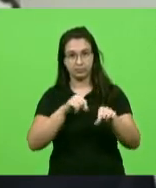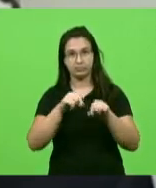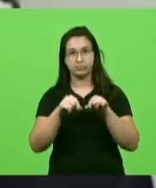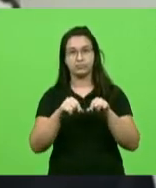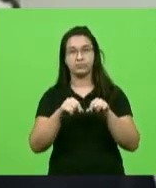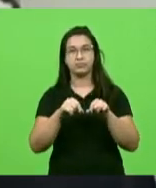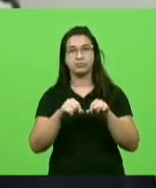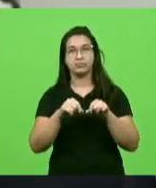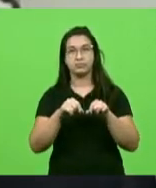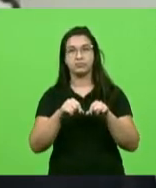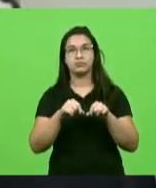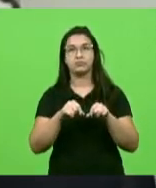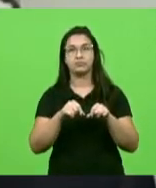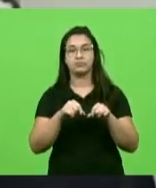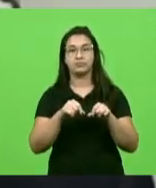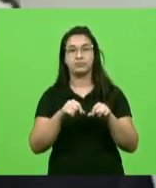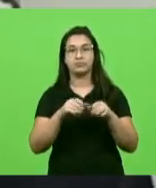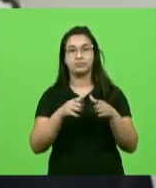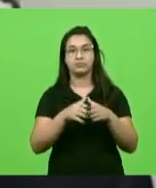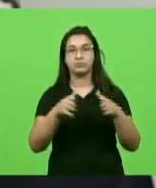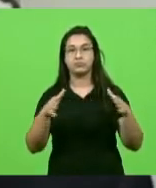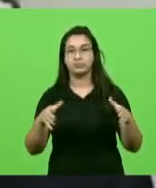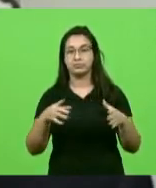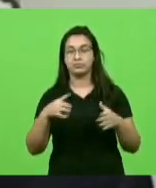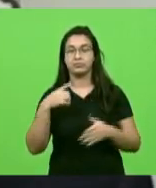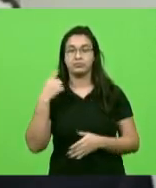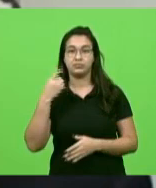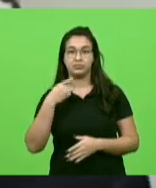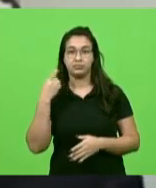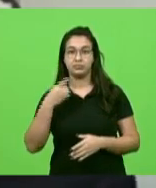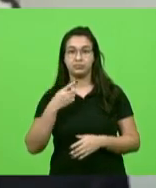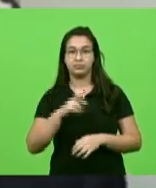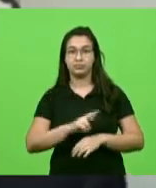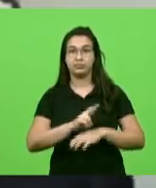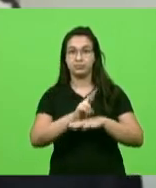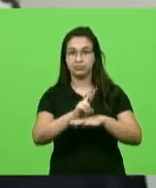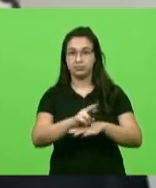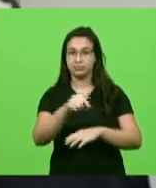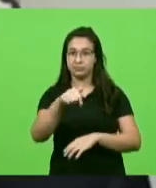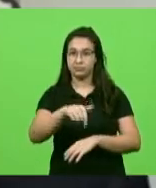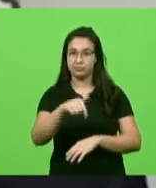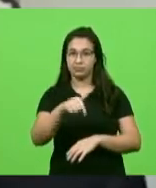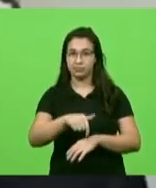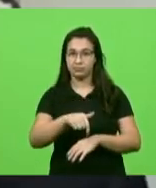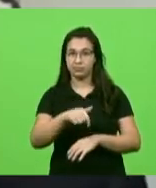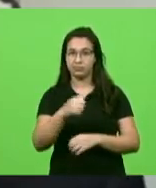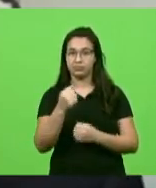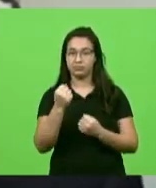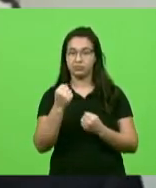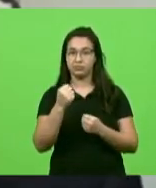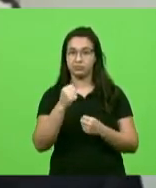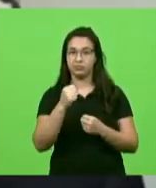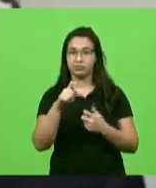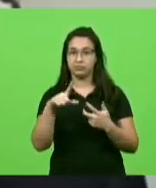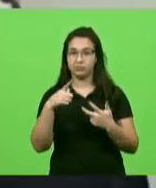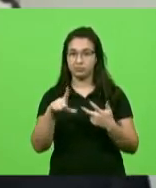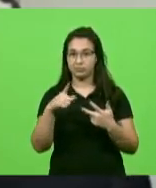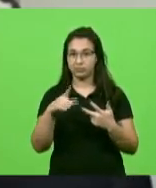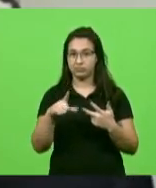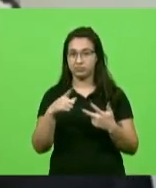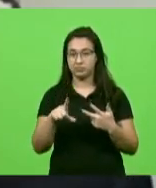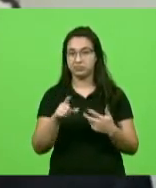nós pelo maioria dos deputados para representarmos aqui o poder legislativo nesse